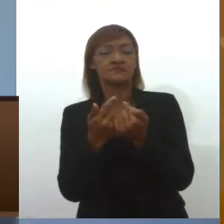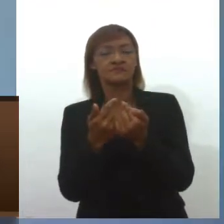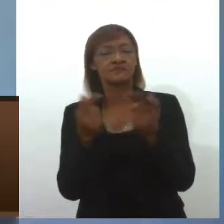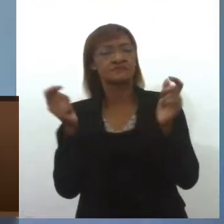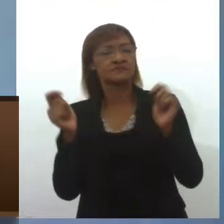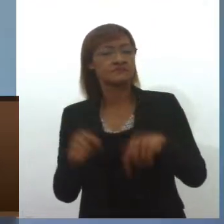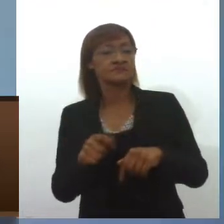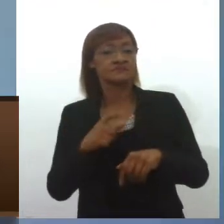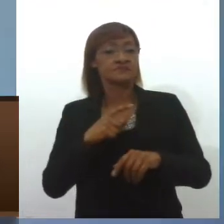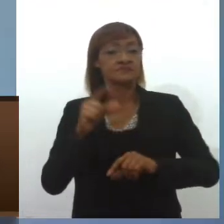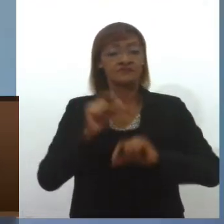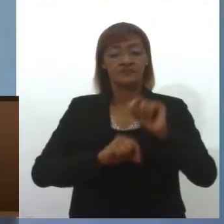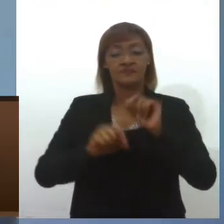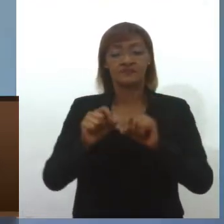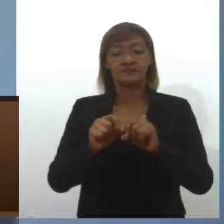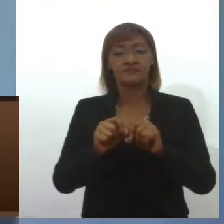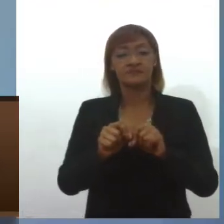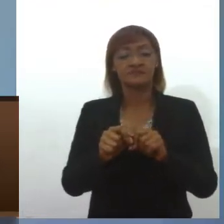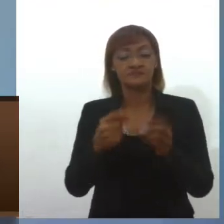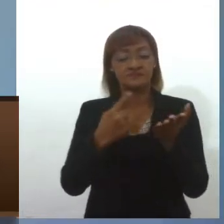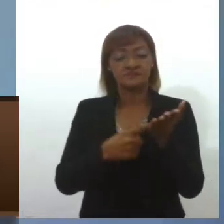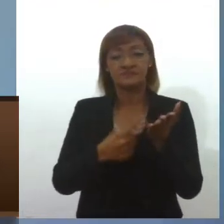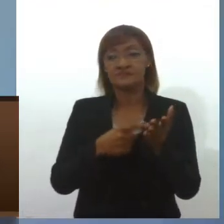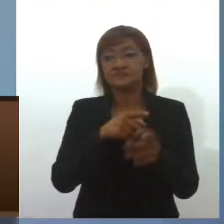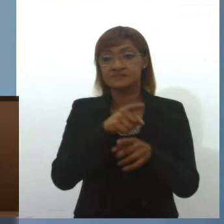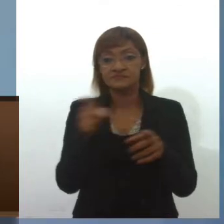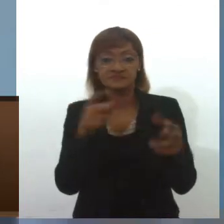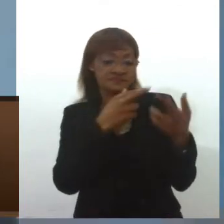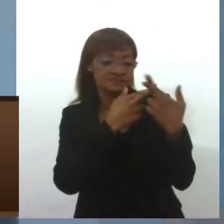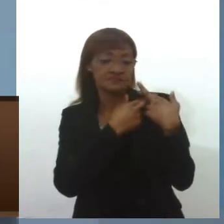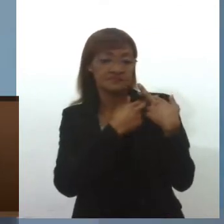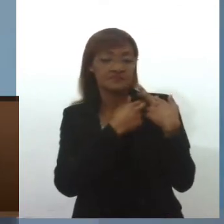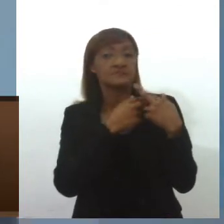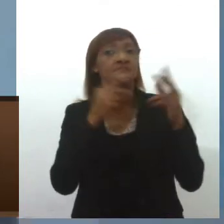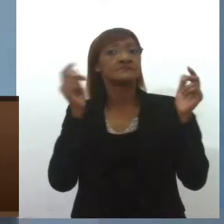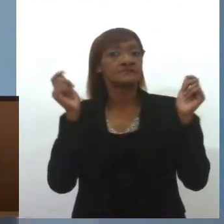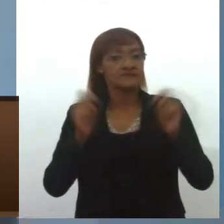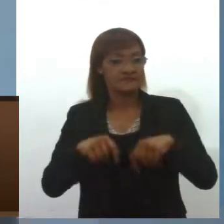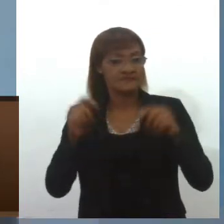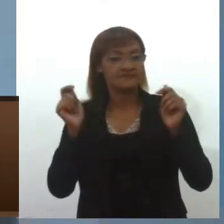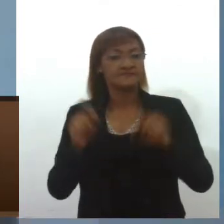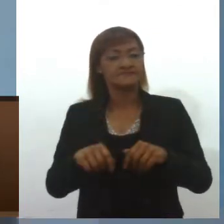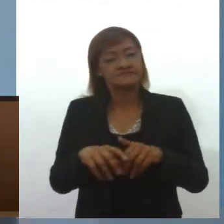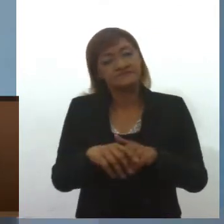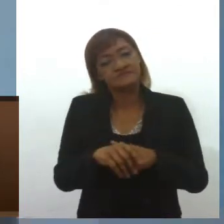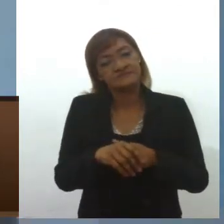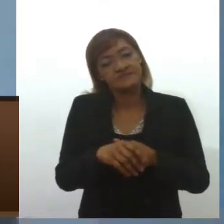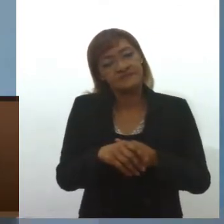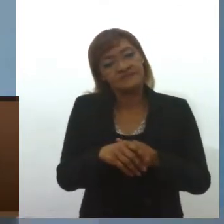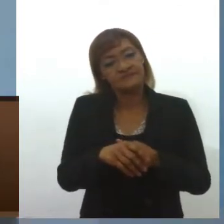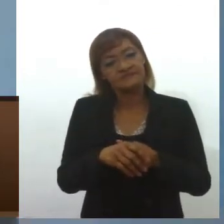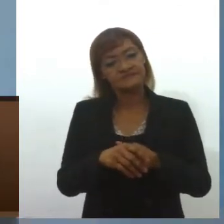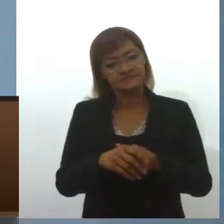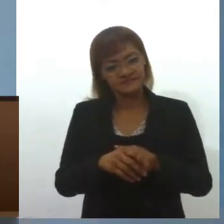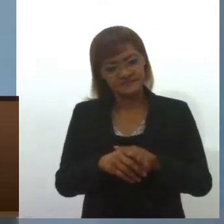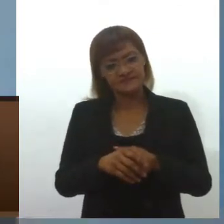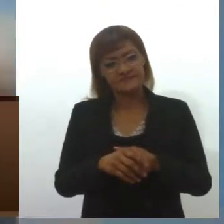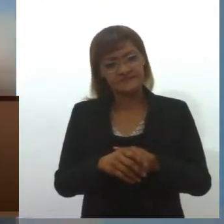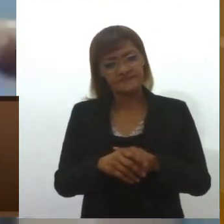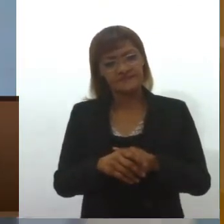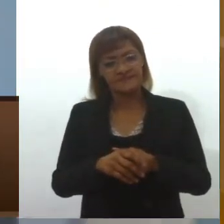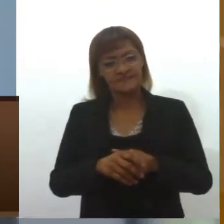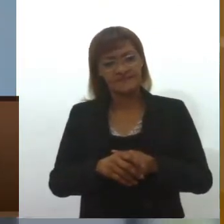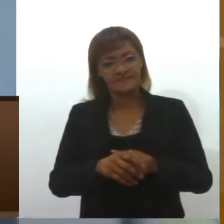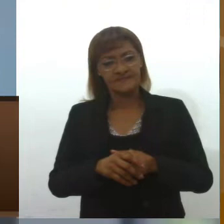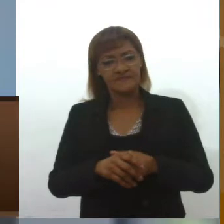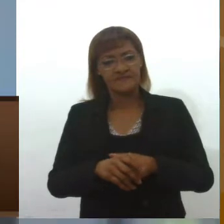para não honrar com esses compromissos, isso pode levar a uma desestabilização ainda maior. Então veja como a gente fica pressionado quando a